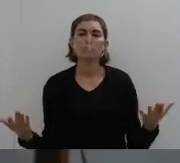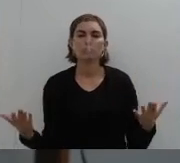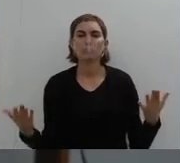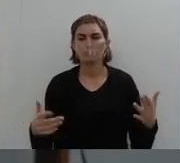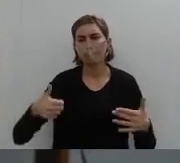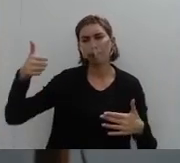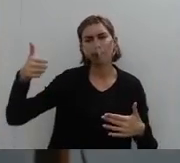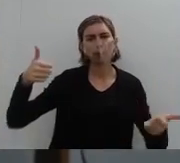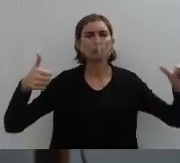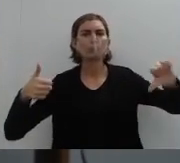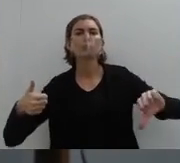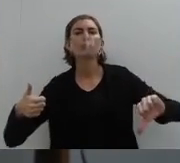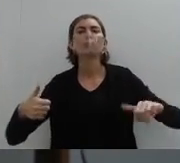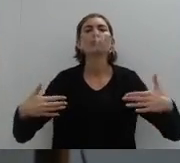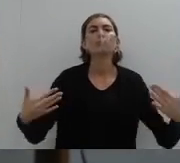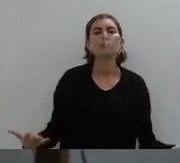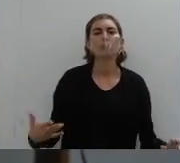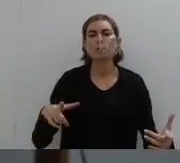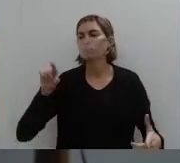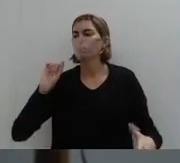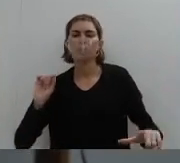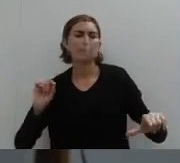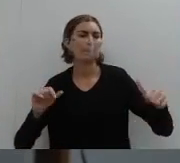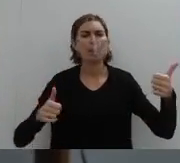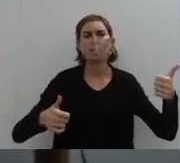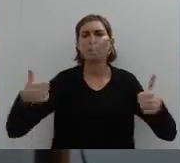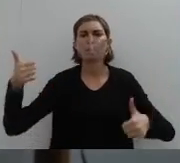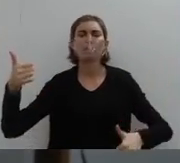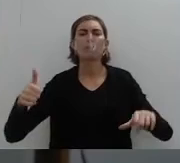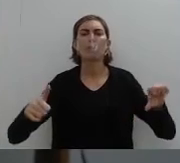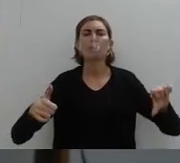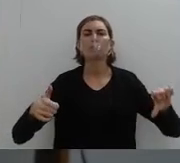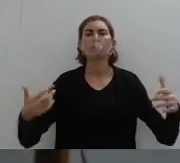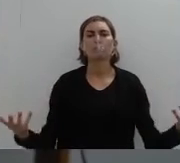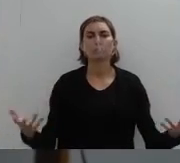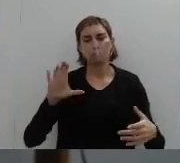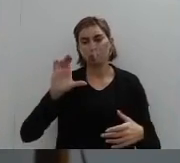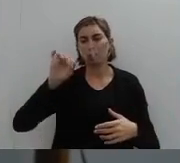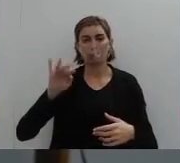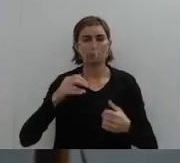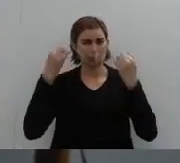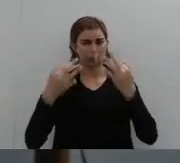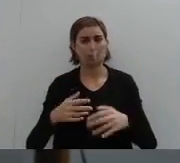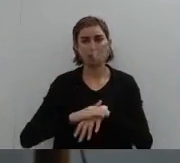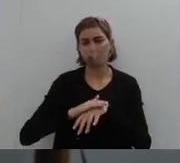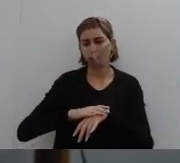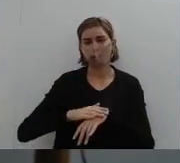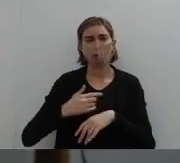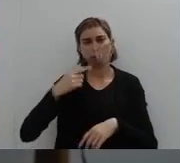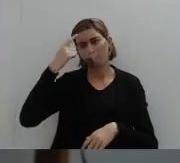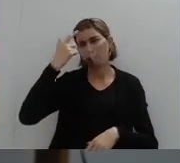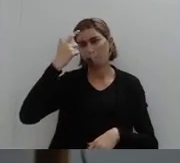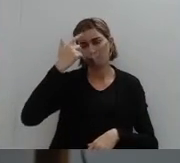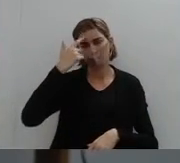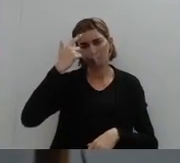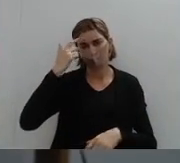do bem ou o caminho do mal? Mas como definir o que é o bem e o que é o mal? Kant falava de maneira clara que quem ia definir isso era a